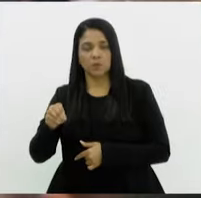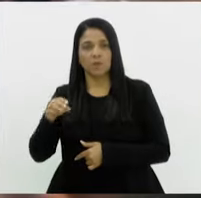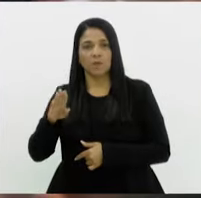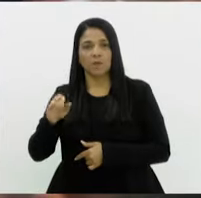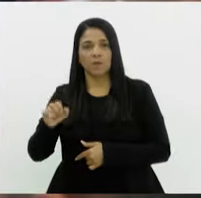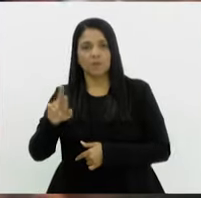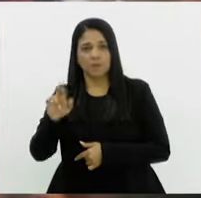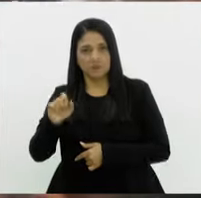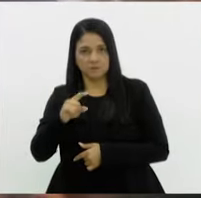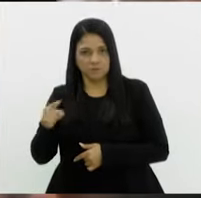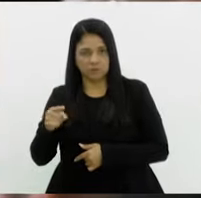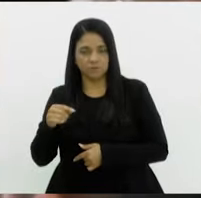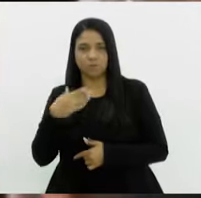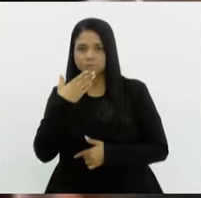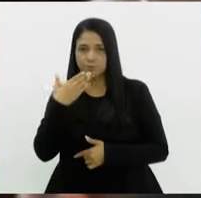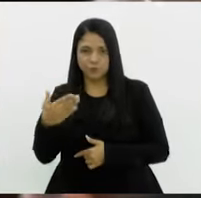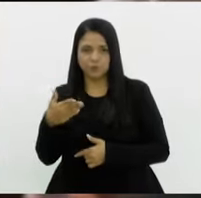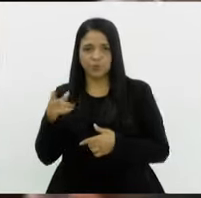do projeto, presidente.